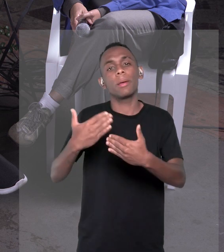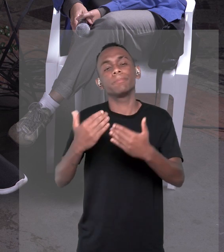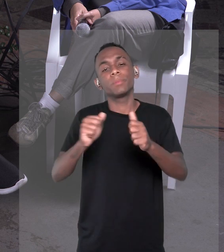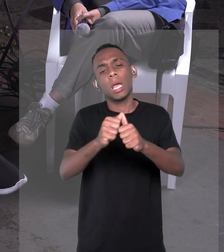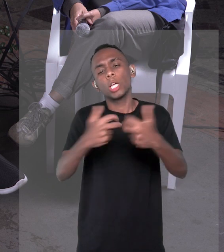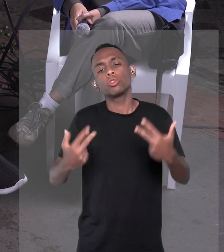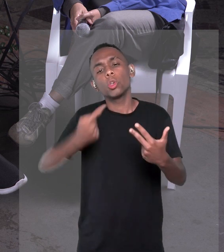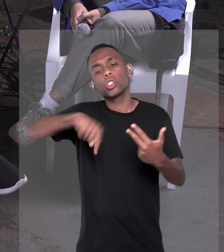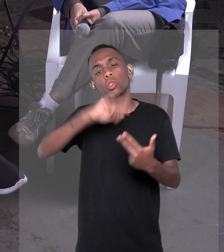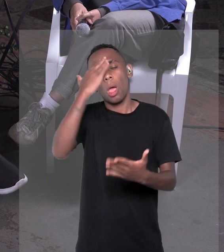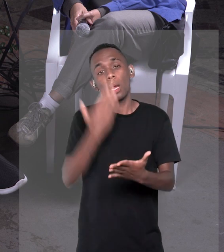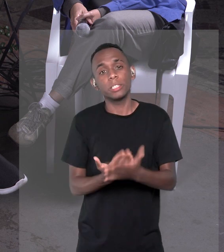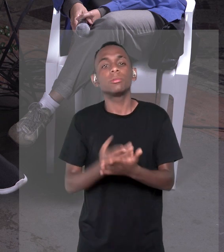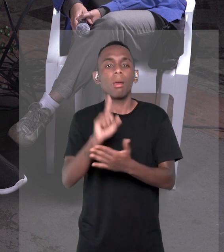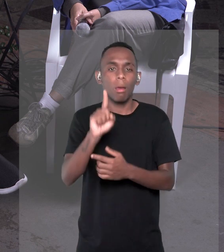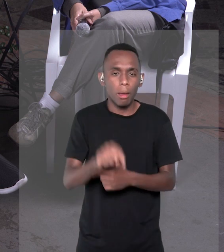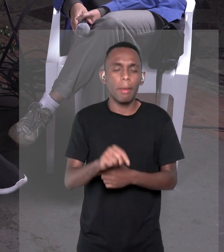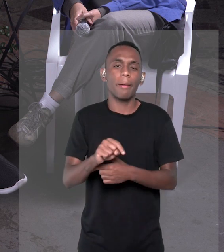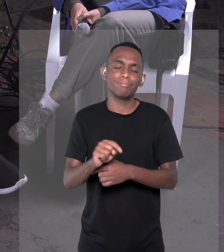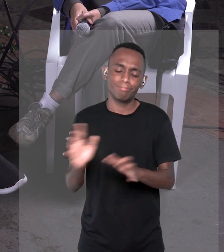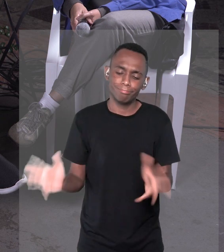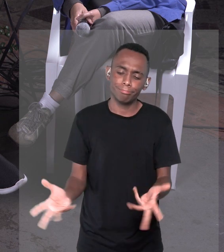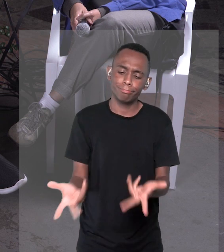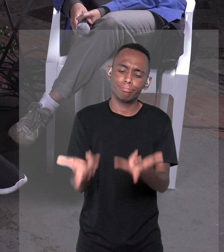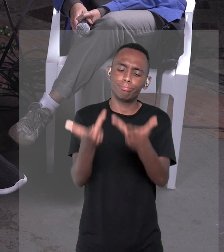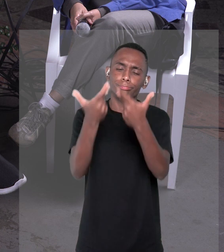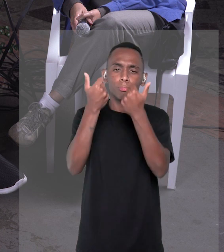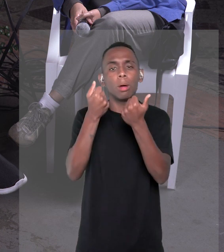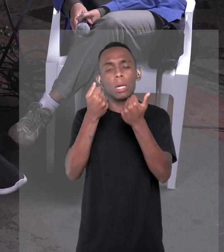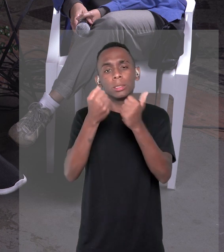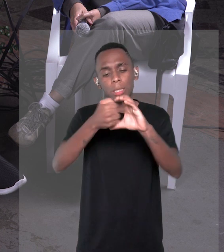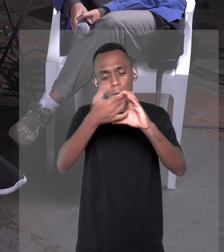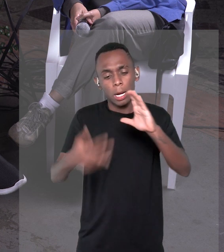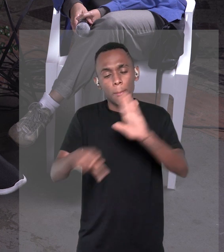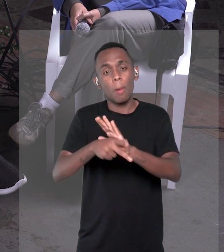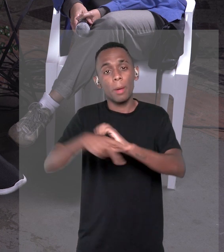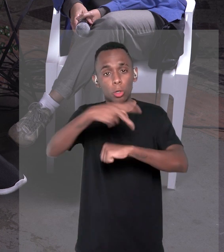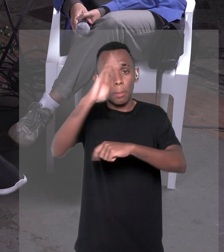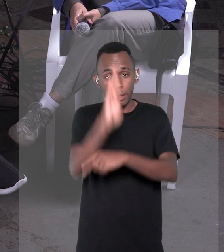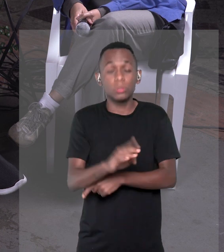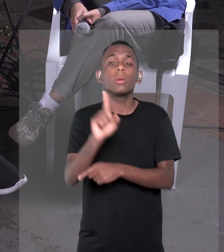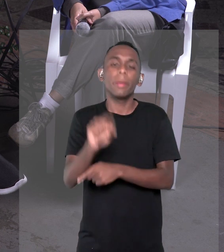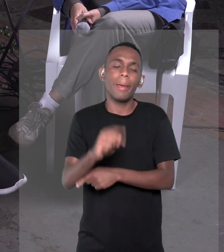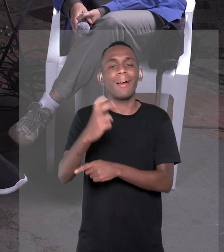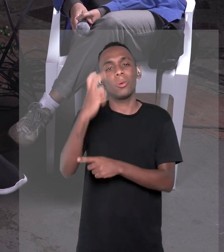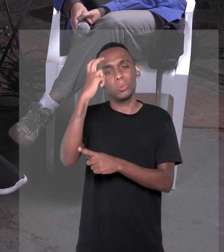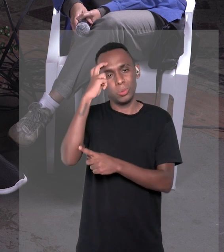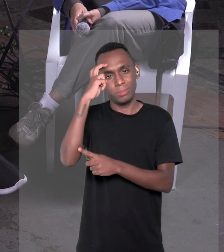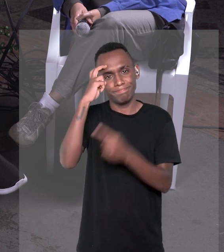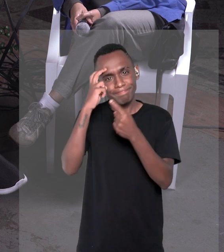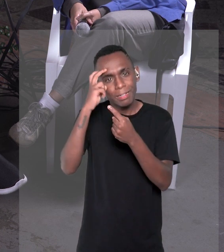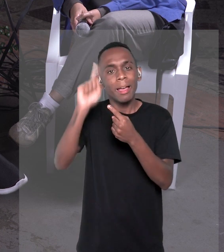riqueza do Brasil, que é a sua cultura, a sua diversidade cultural. Porque é um